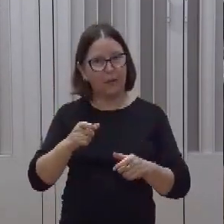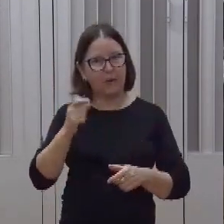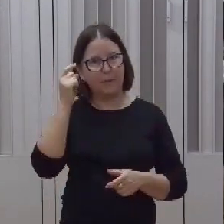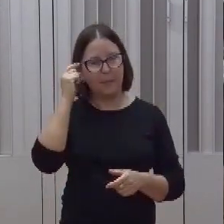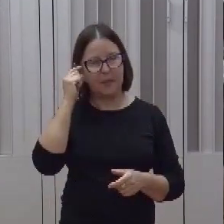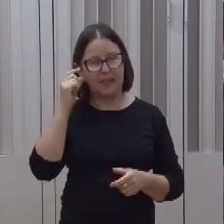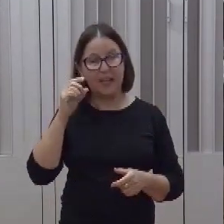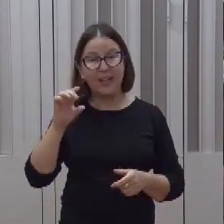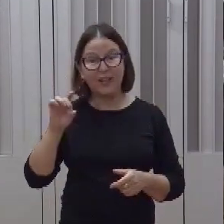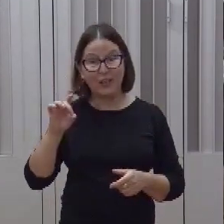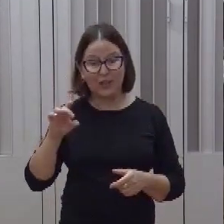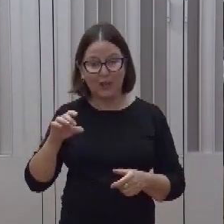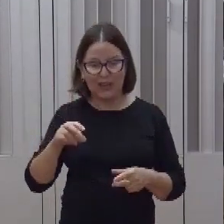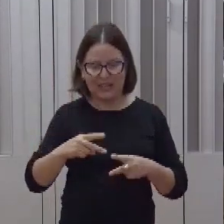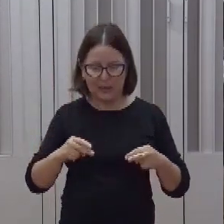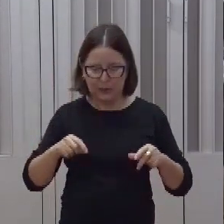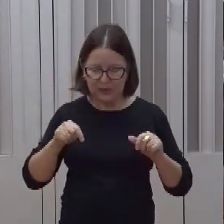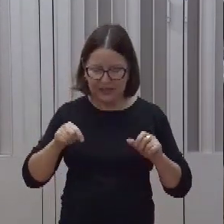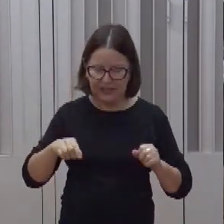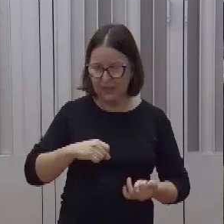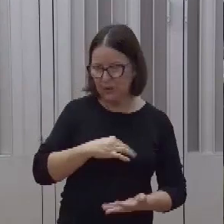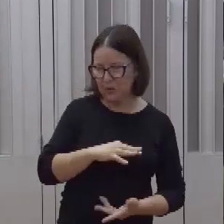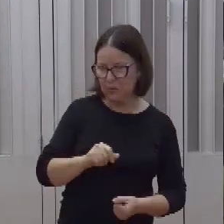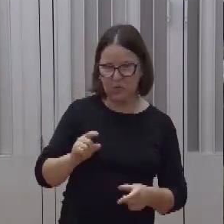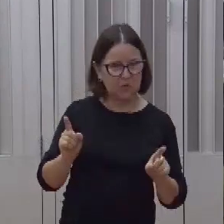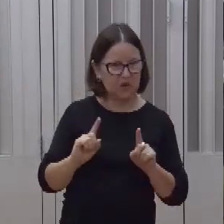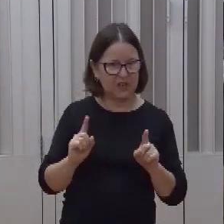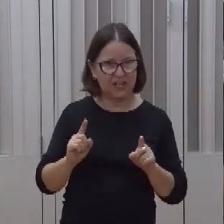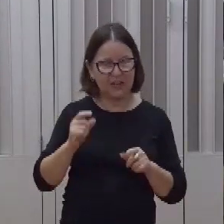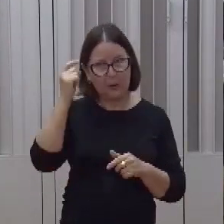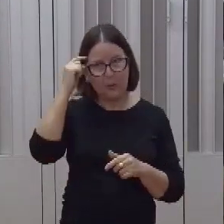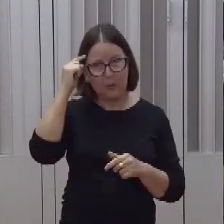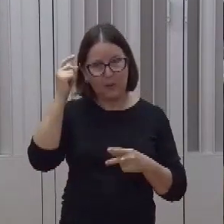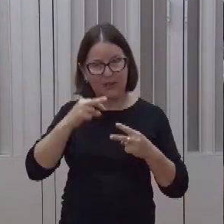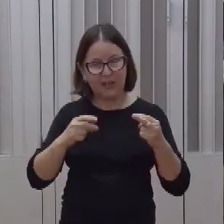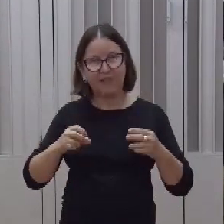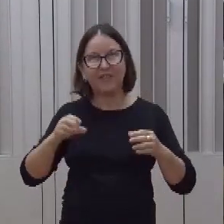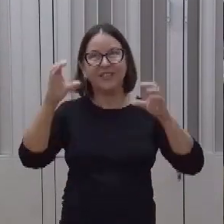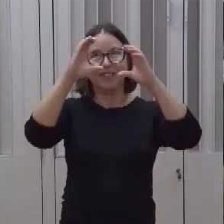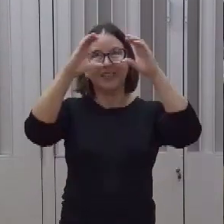não nas coisas do alto, essa pessoa não pode frutificar